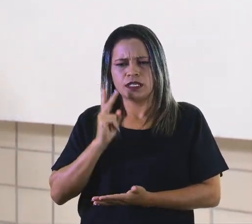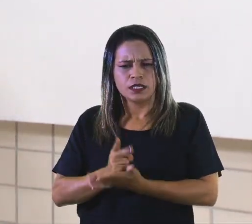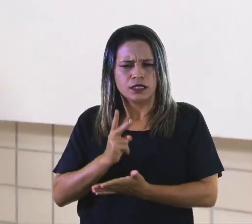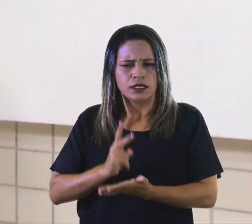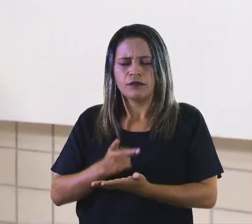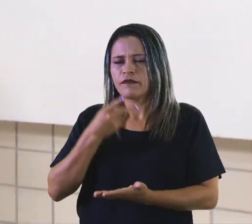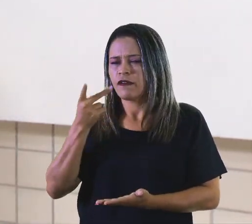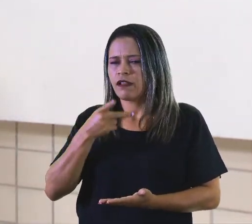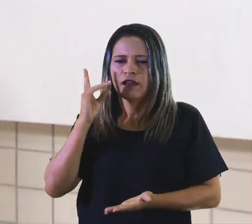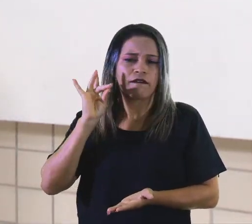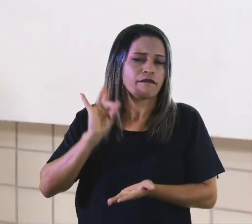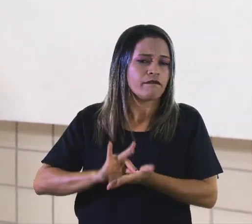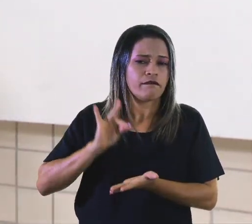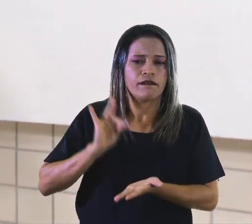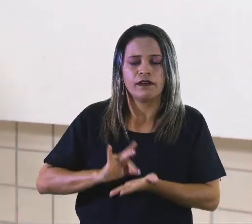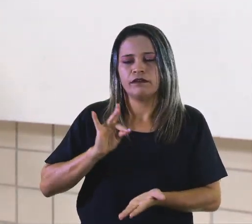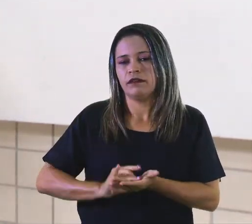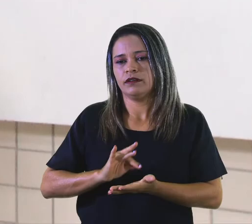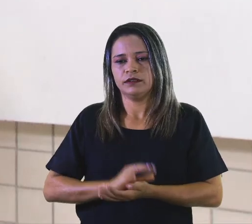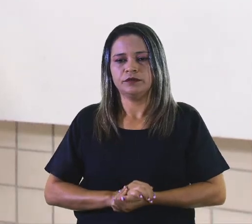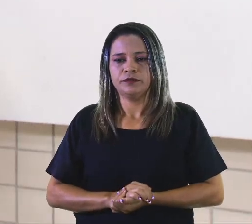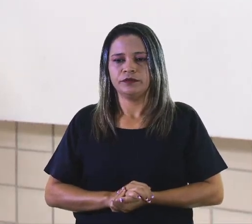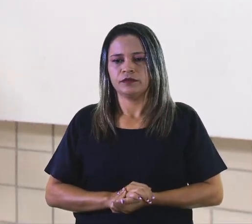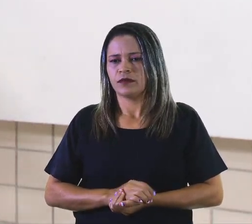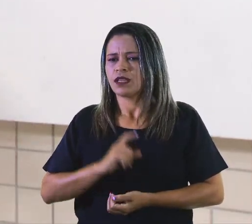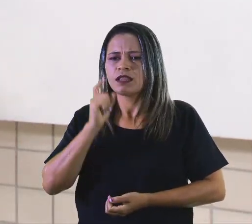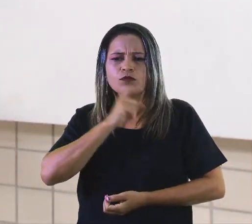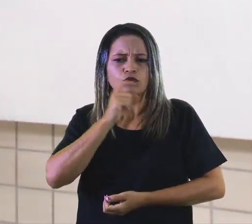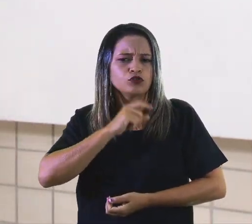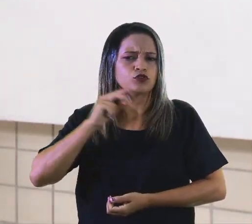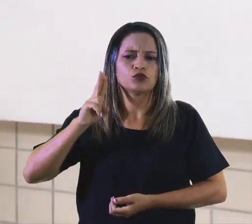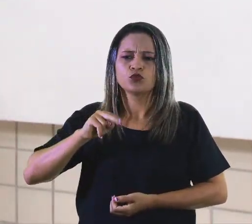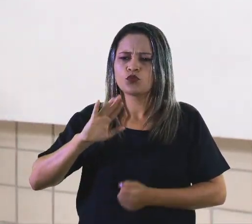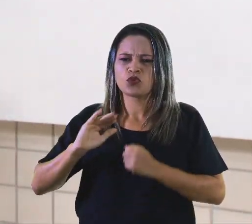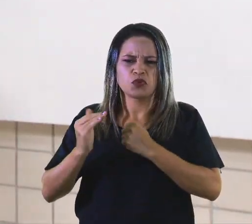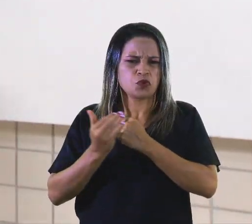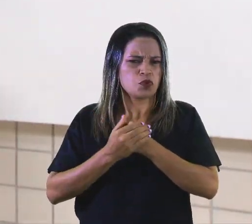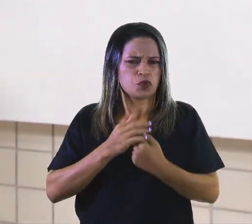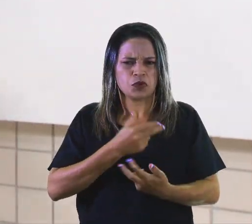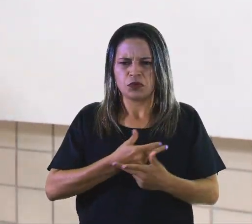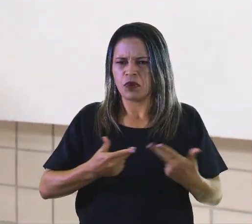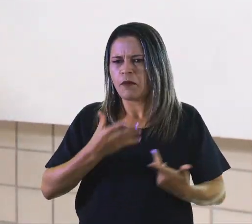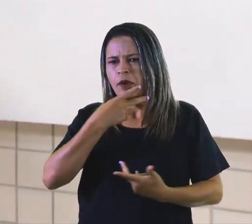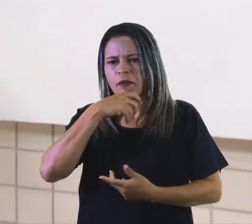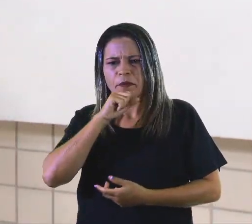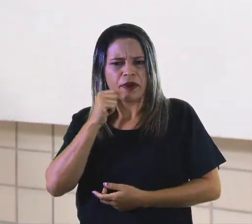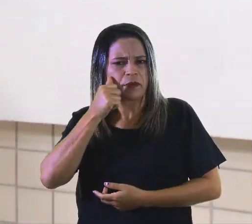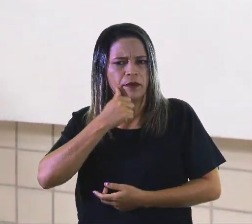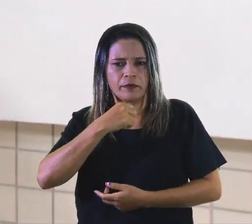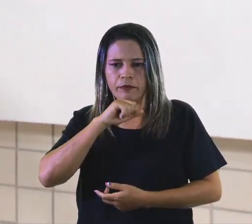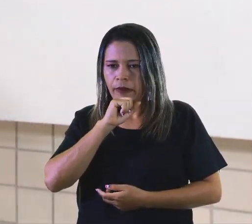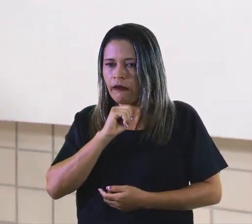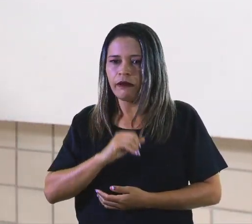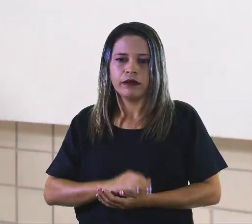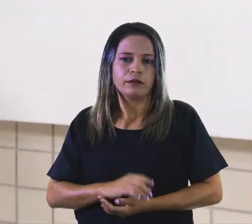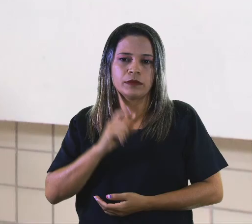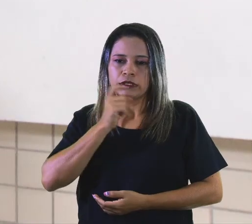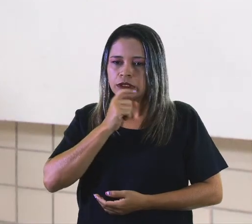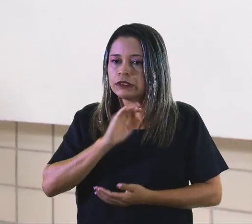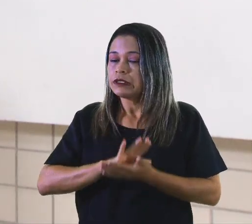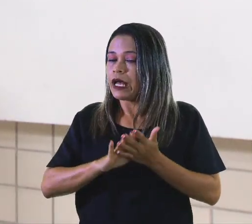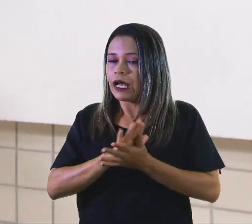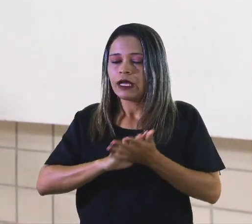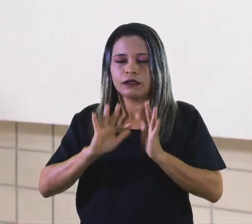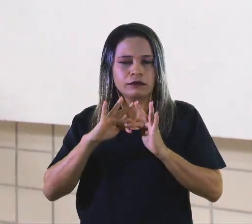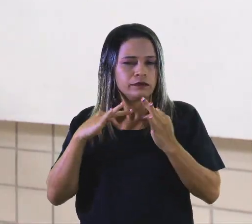verdade sempre, né? Não estar mentindo, não esconder as coisas para o papai, para a mamãe, para a sua